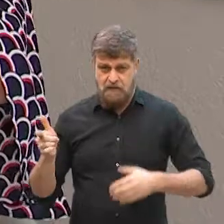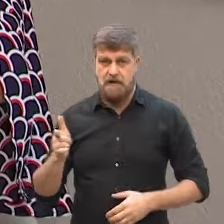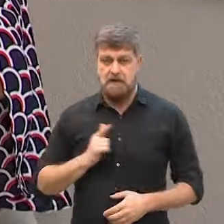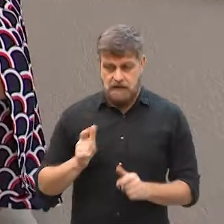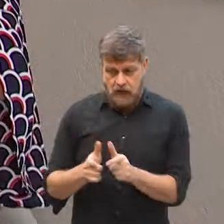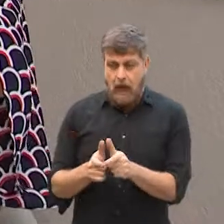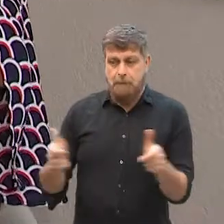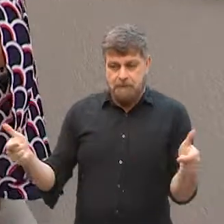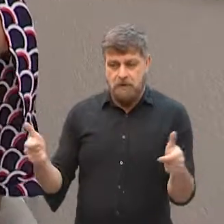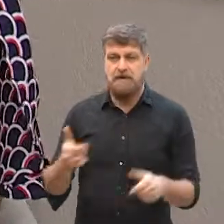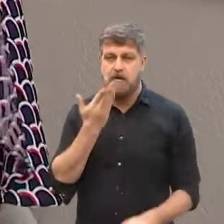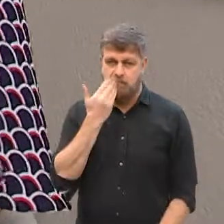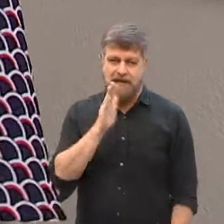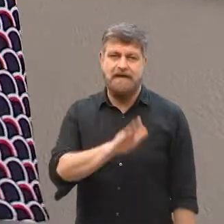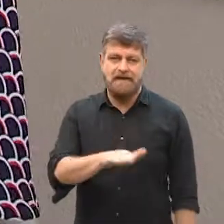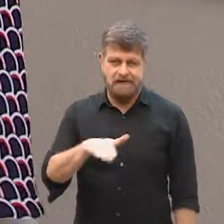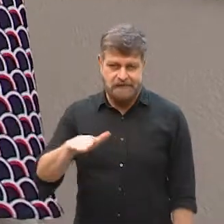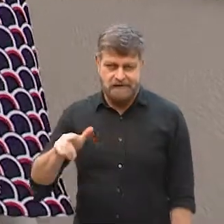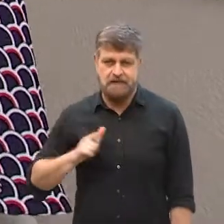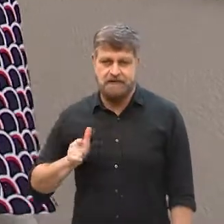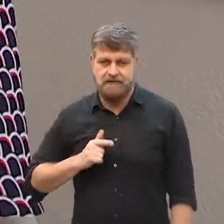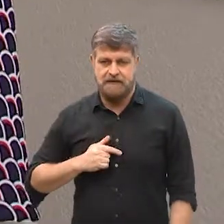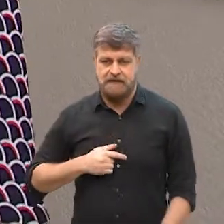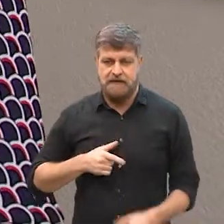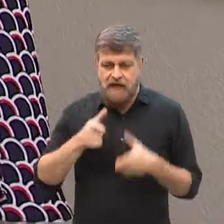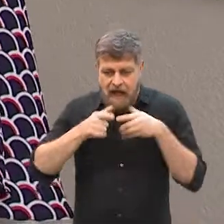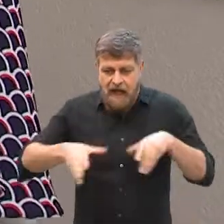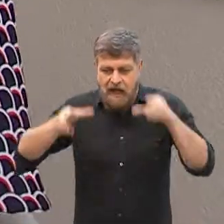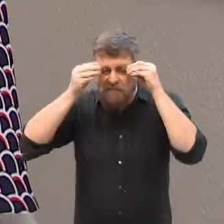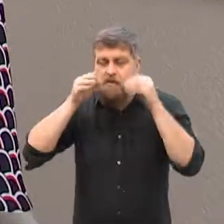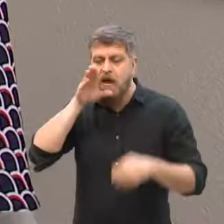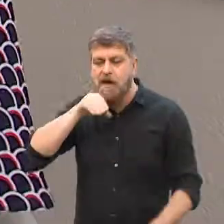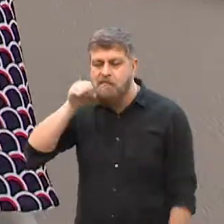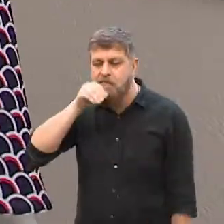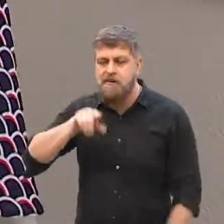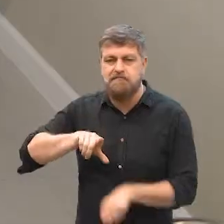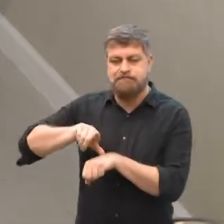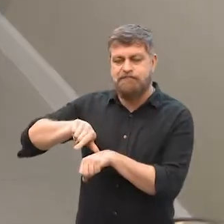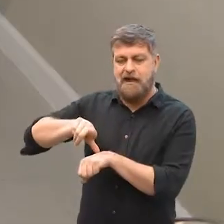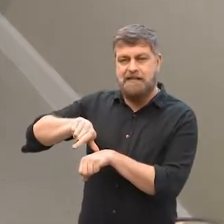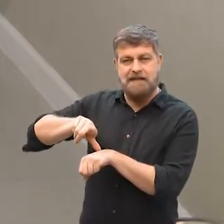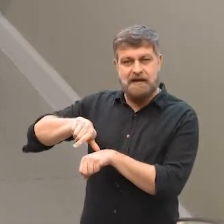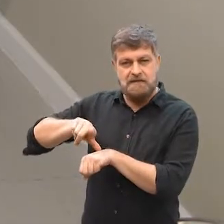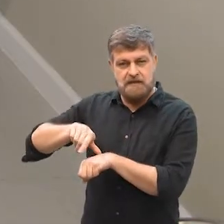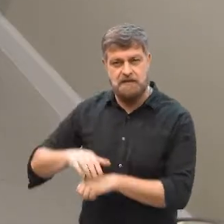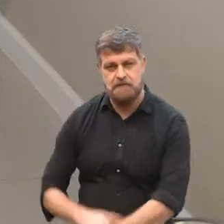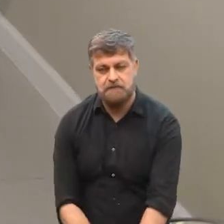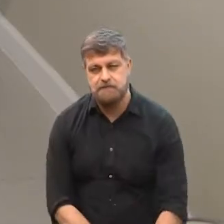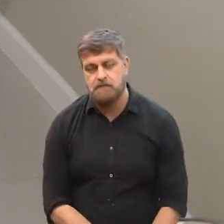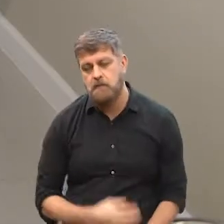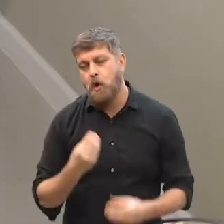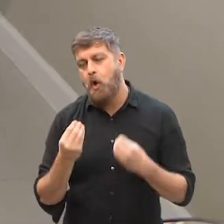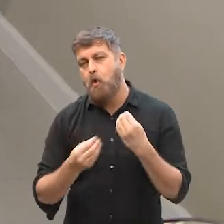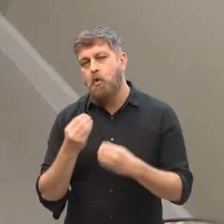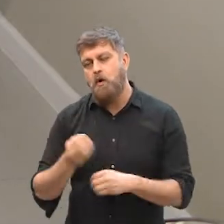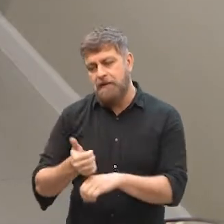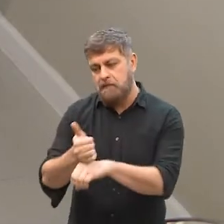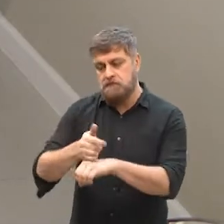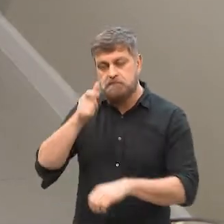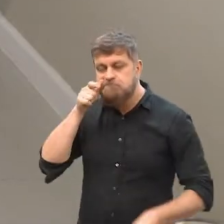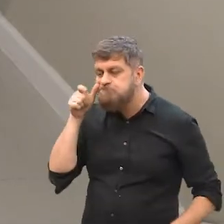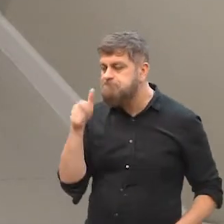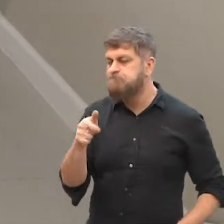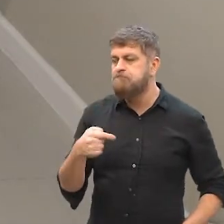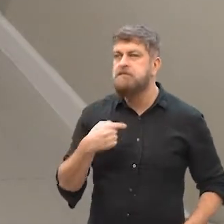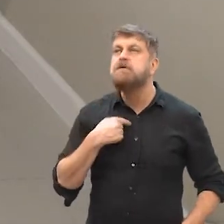criança aparecendo com essas alterações de atraso de fala, atraso de linguagem. Ô Cissa, como você se interessou pela profissão? Falou, puxa vida,